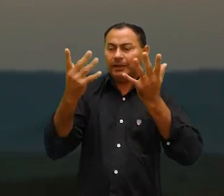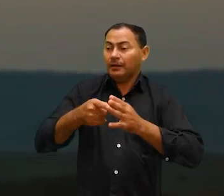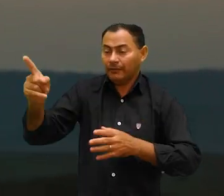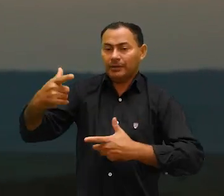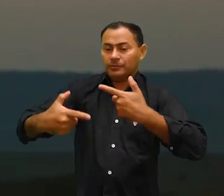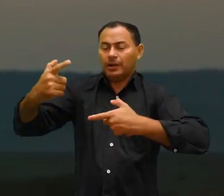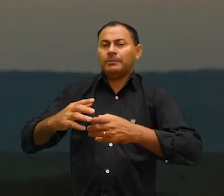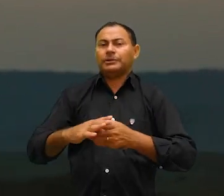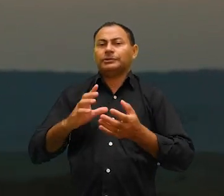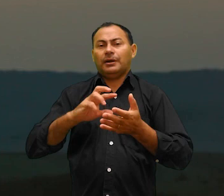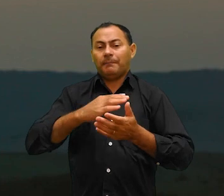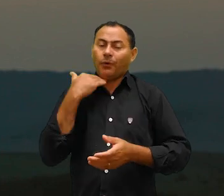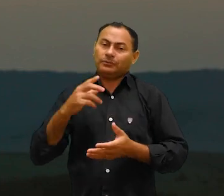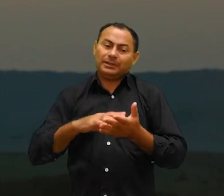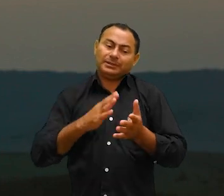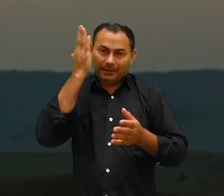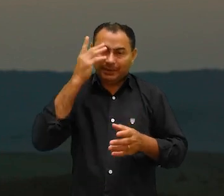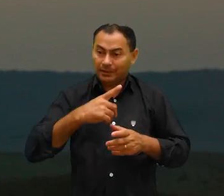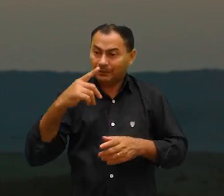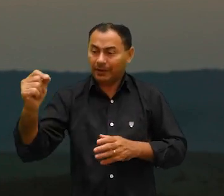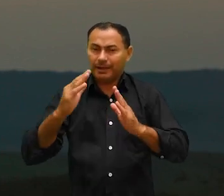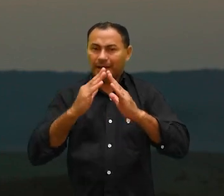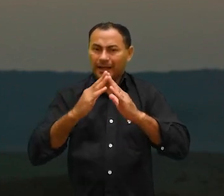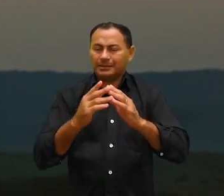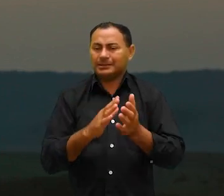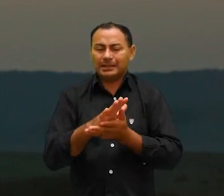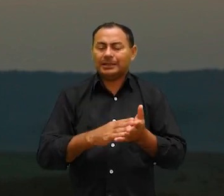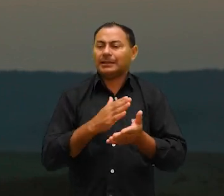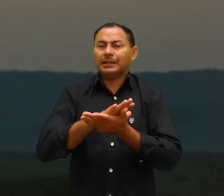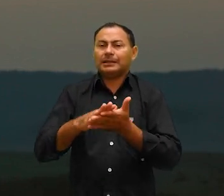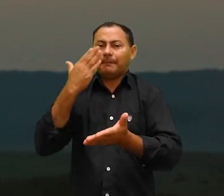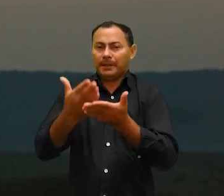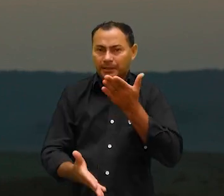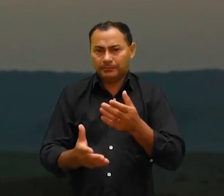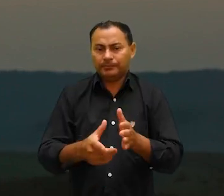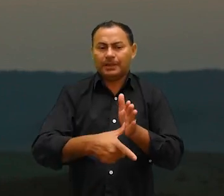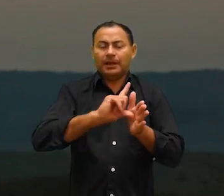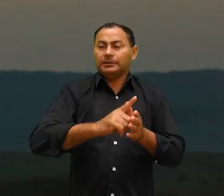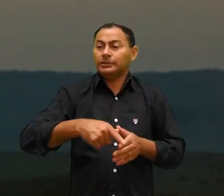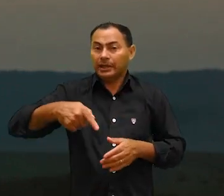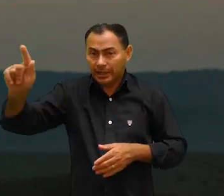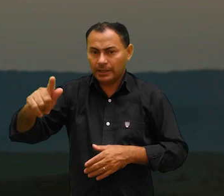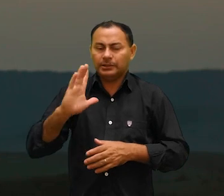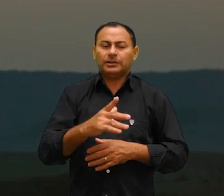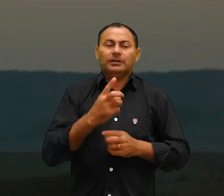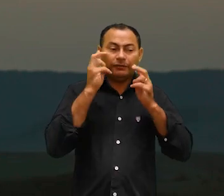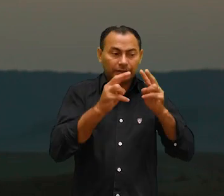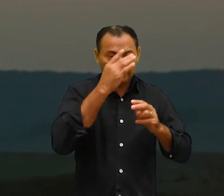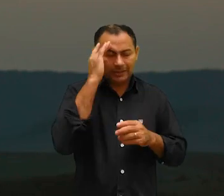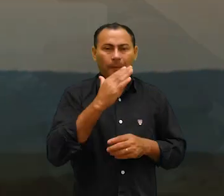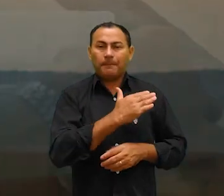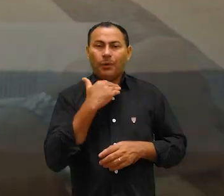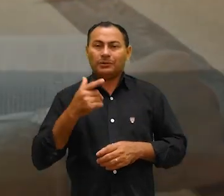vai para a batalha morto, ou seja, ele sai de casa sem mais nada a perder. Antes de sair de casa, ele já é